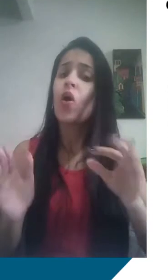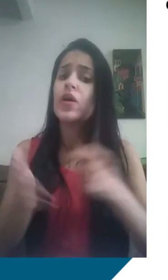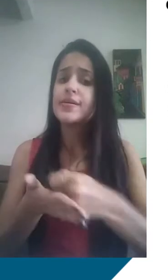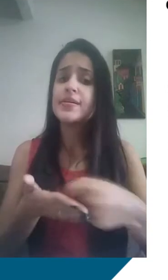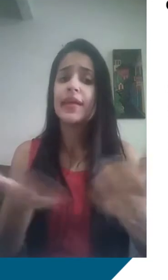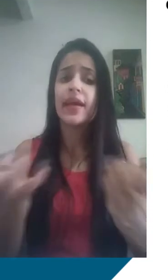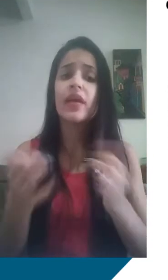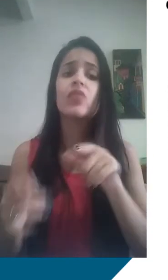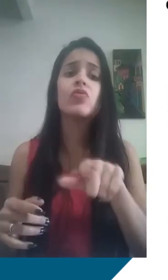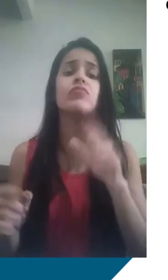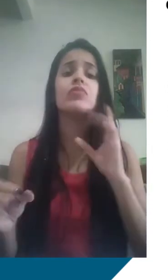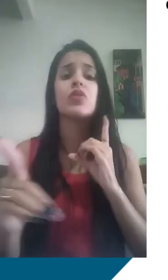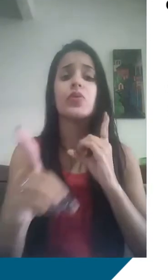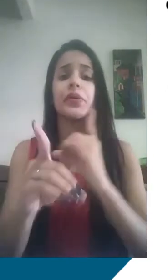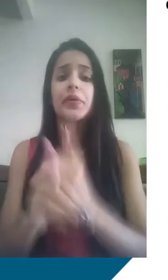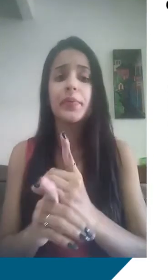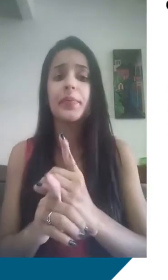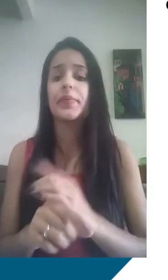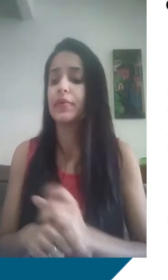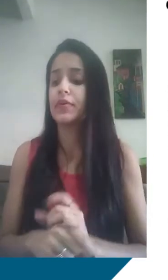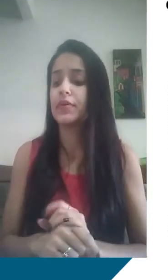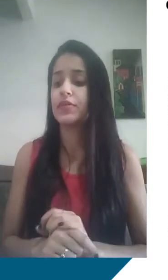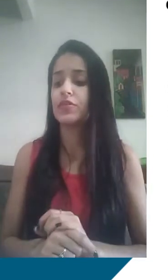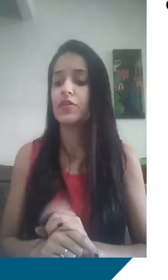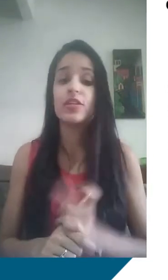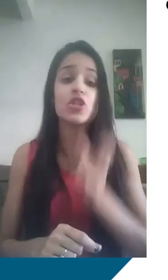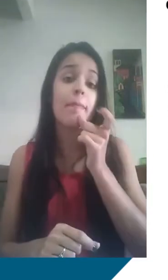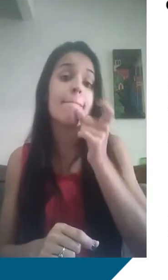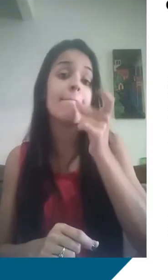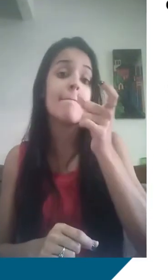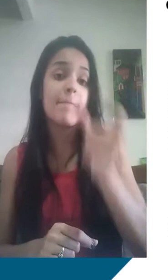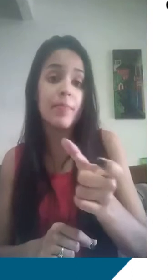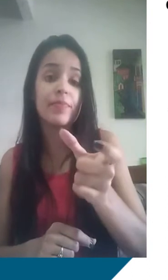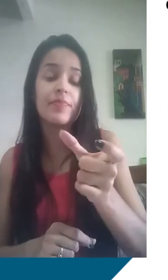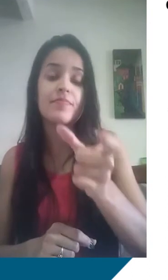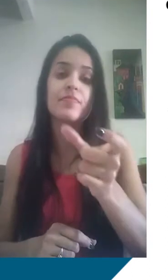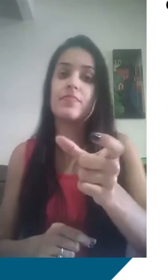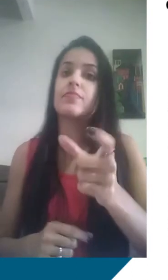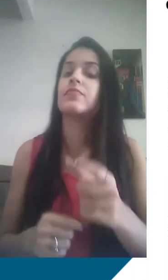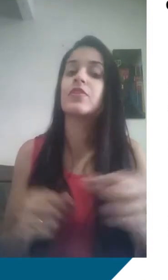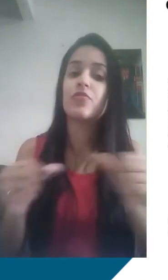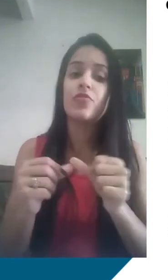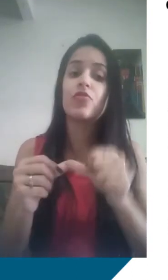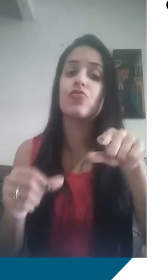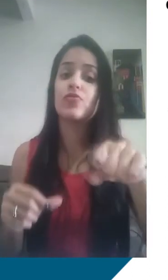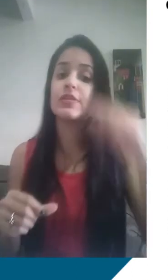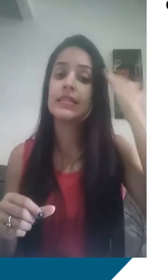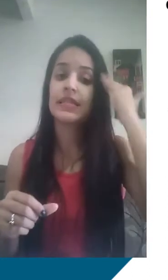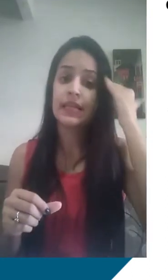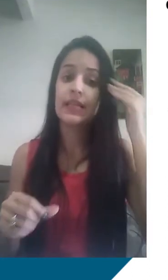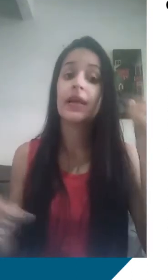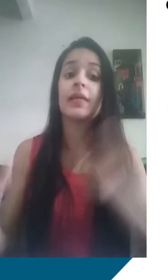Esse trecho foi extraído de um conto do autor do modernismo de 1930, Graciliano